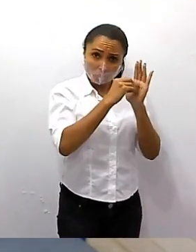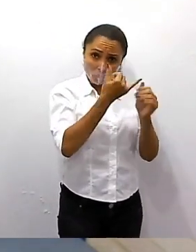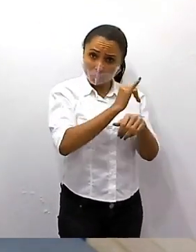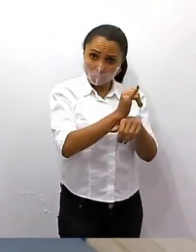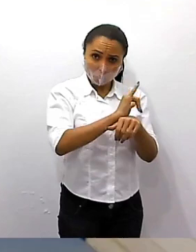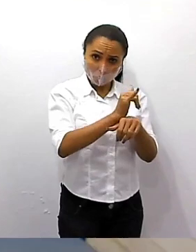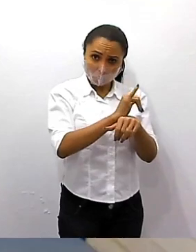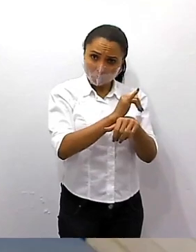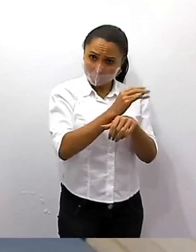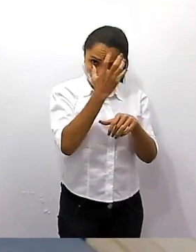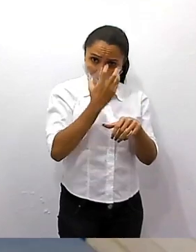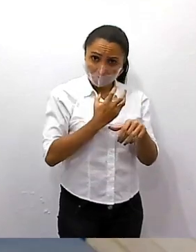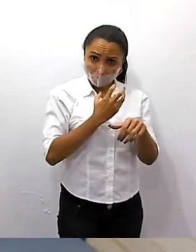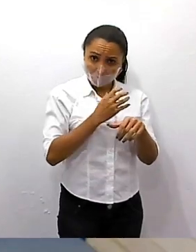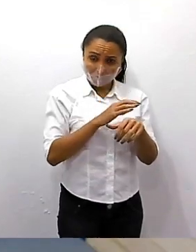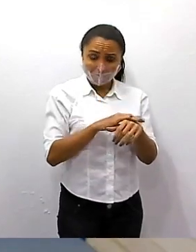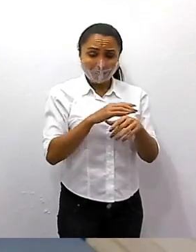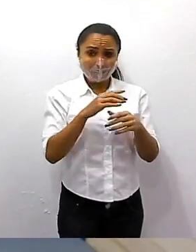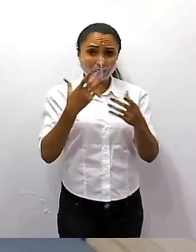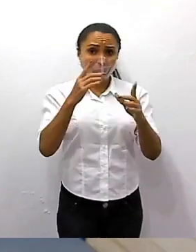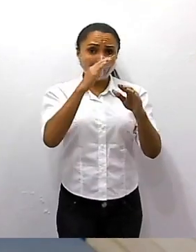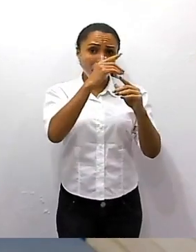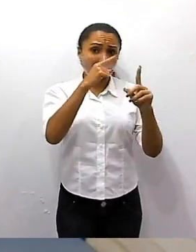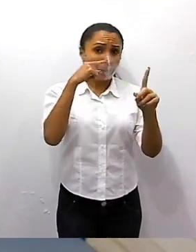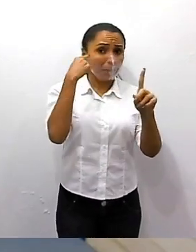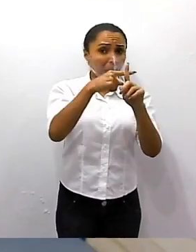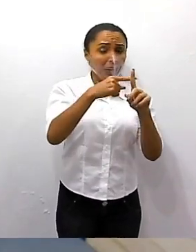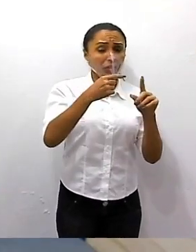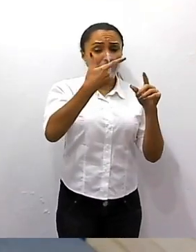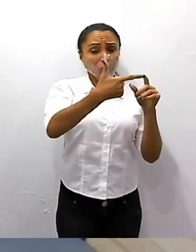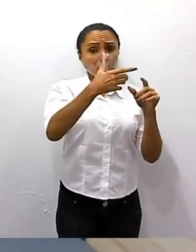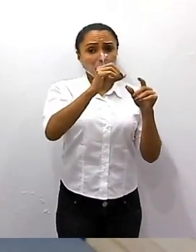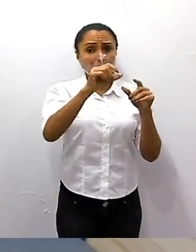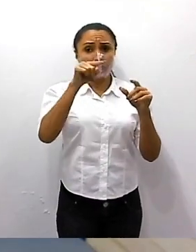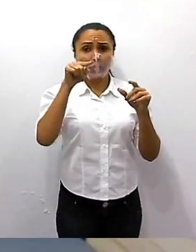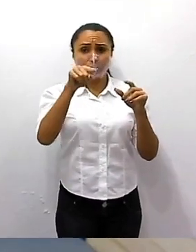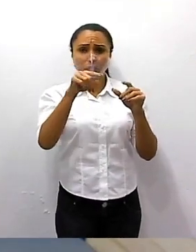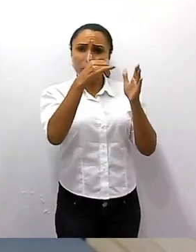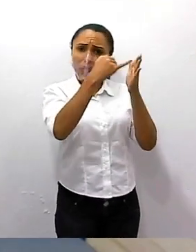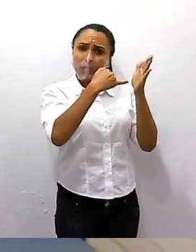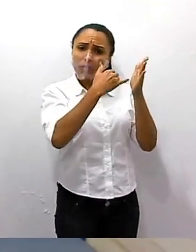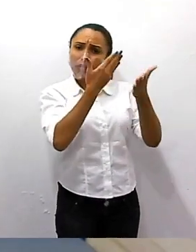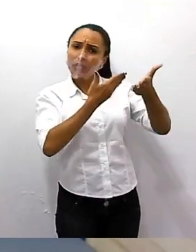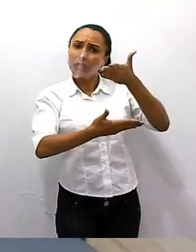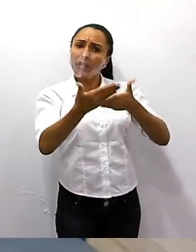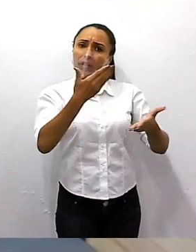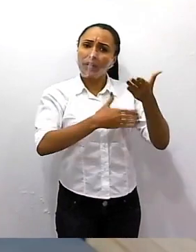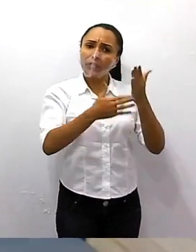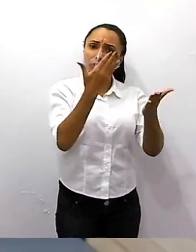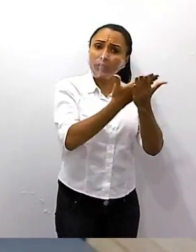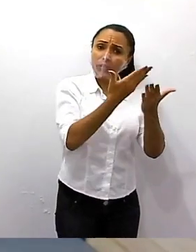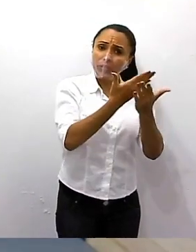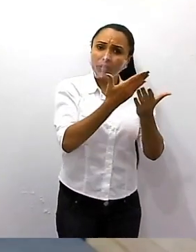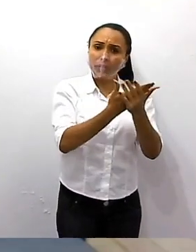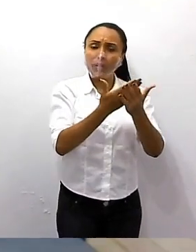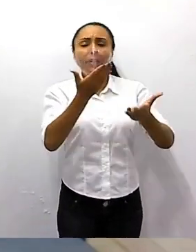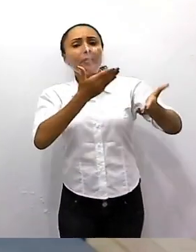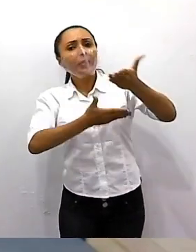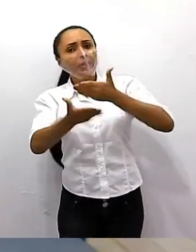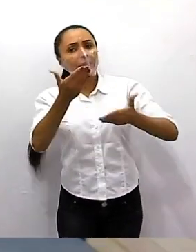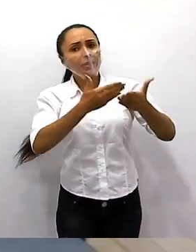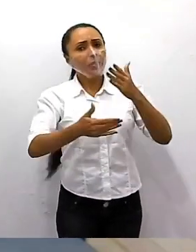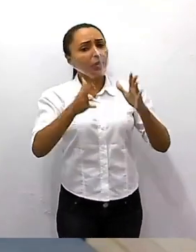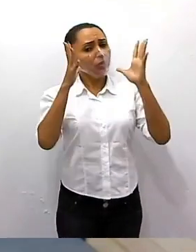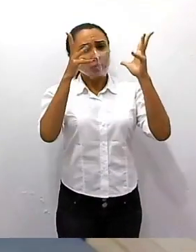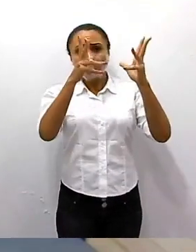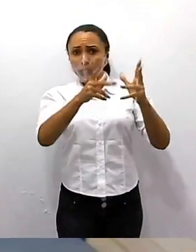É sério, temos mais de 200 mil inscritos que estão lá interagindo, assistindo às aulas, participando de tudo.